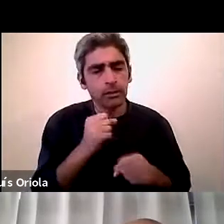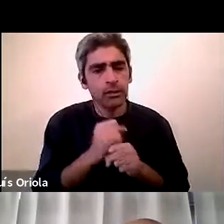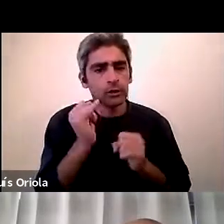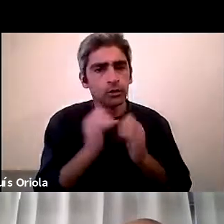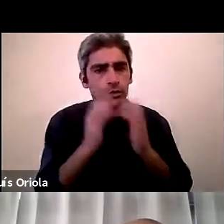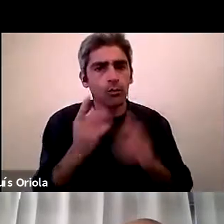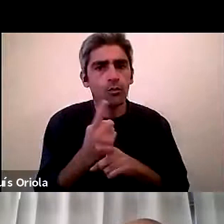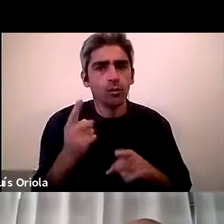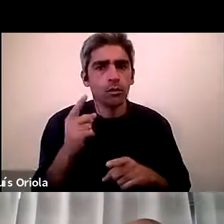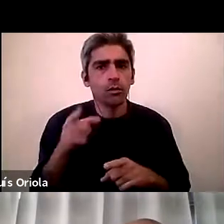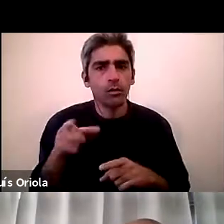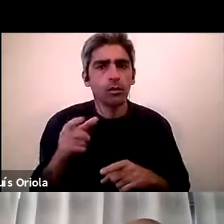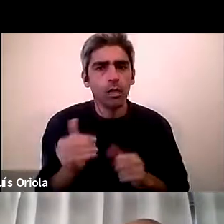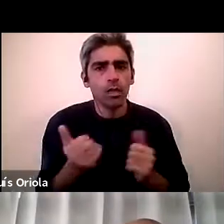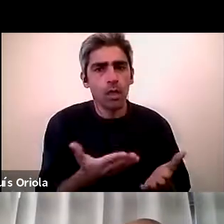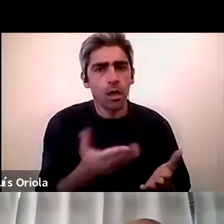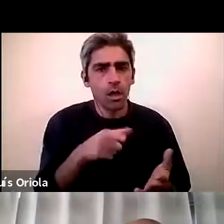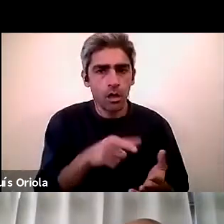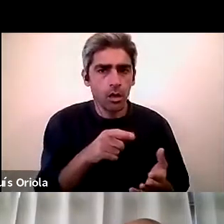as organizações lhes dão essa